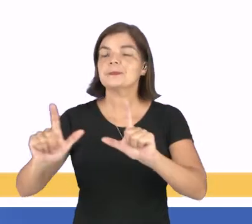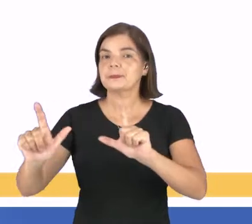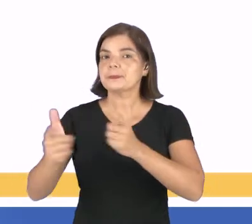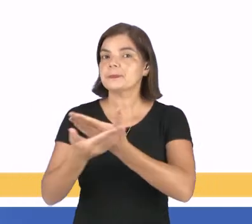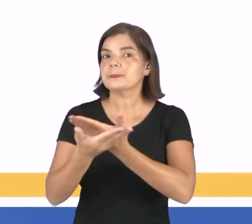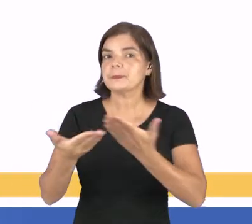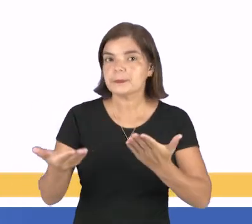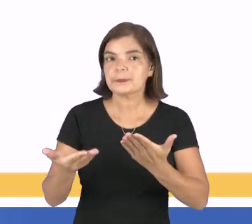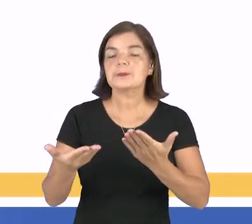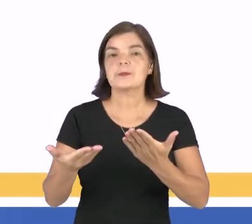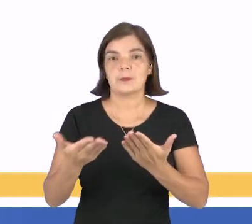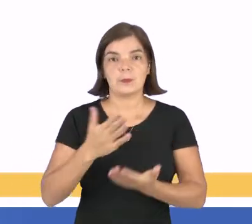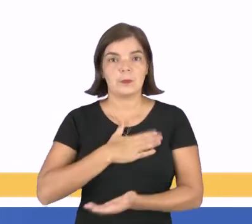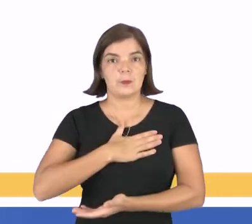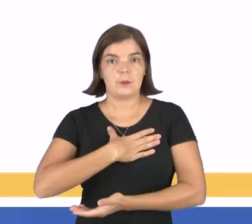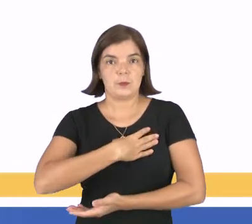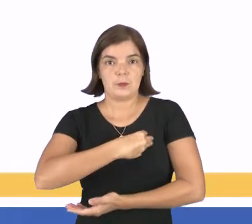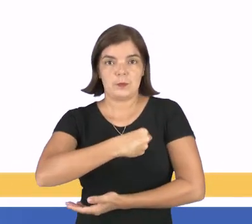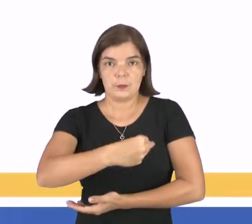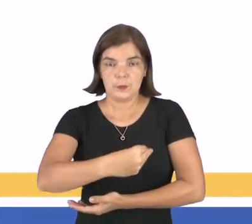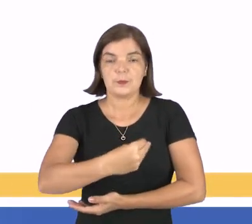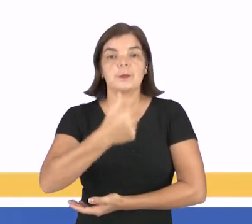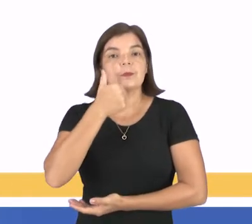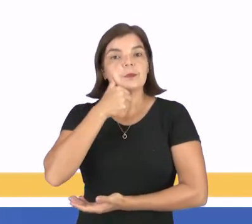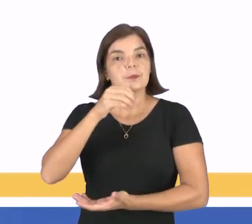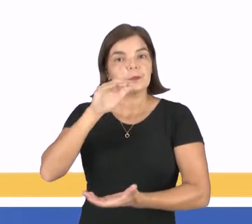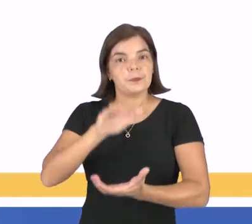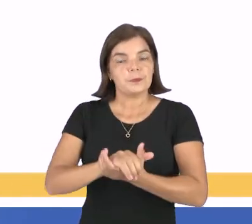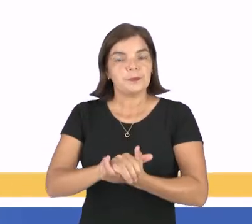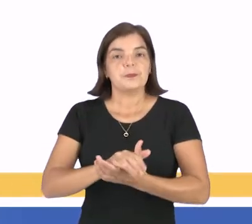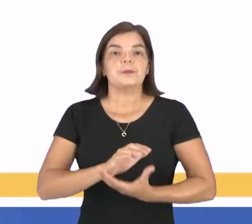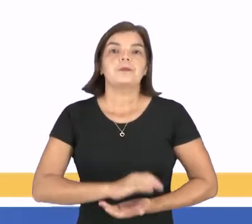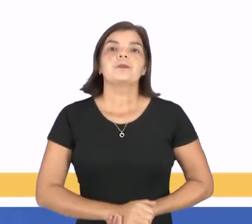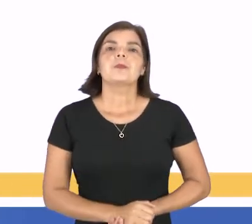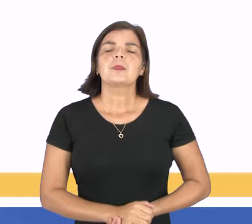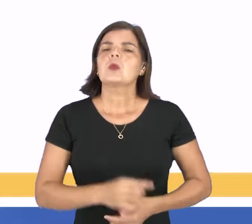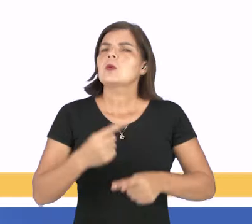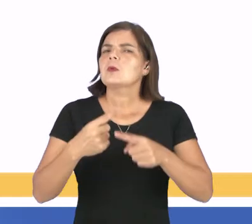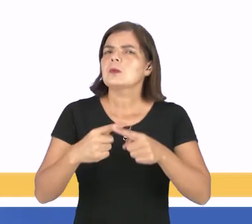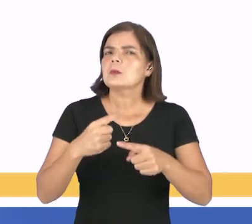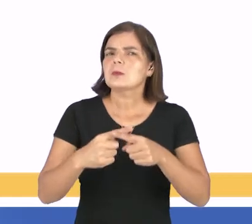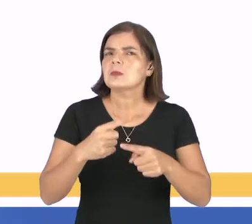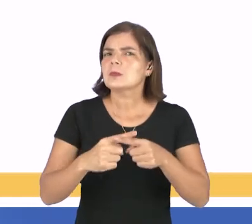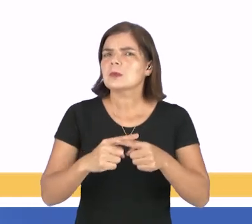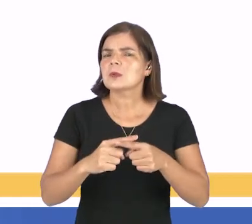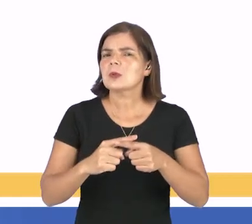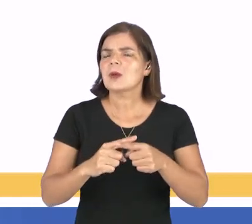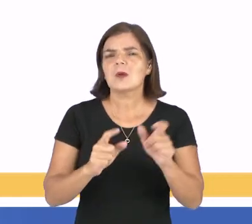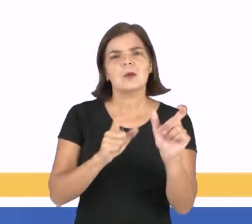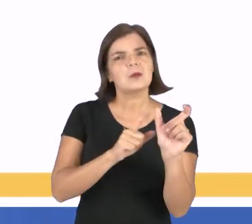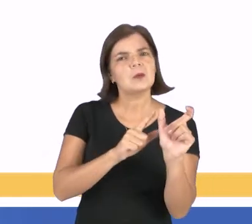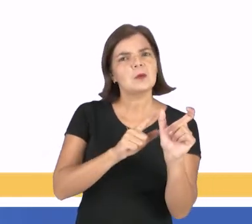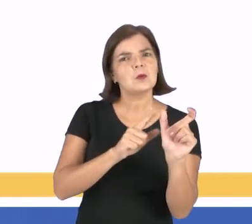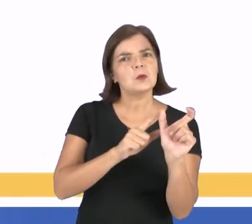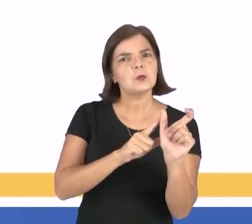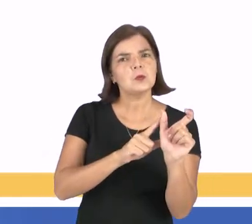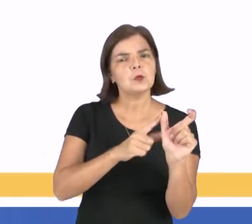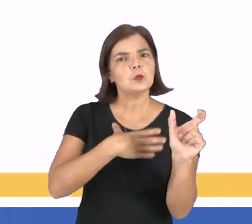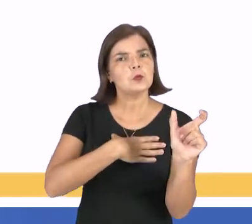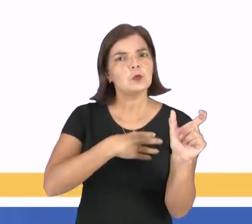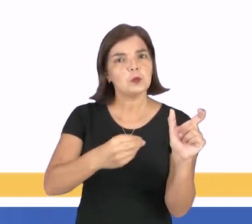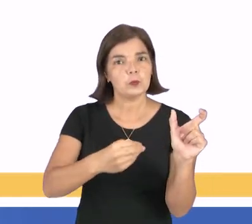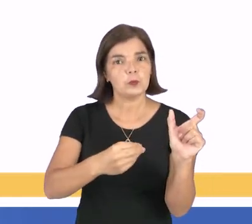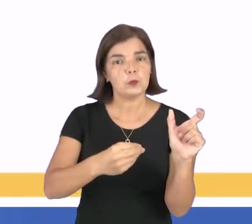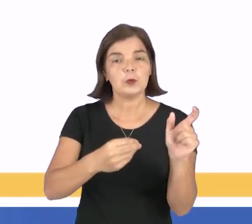para vocês, meus filhos e minha mulher. E por que você colocaria a palavra filhos